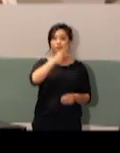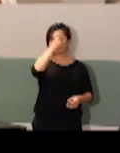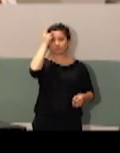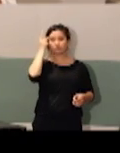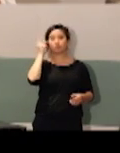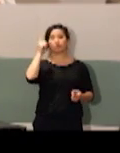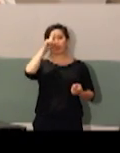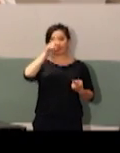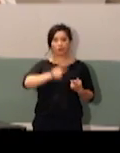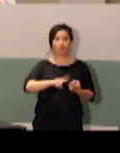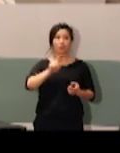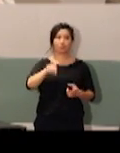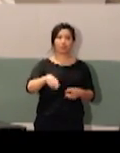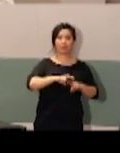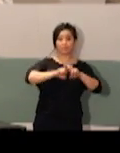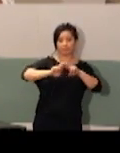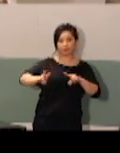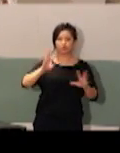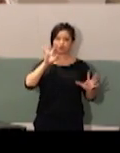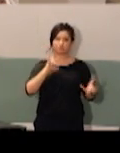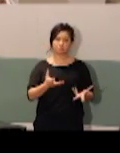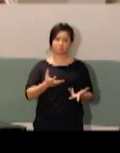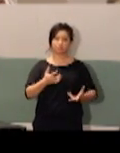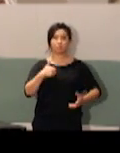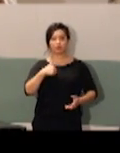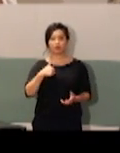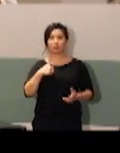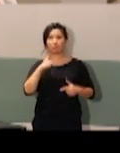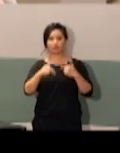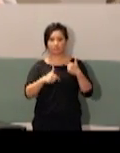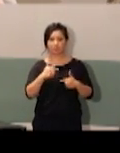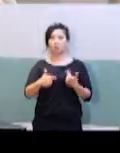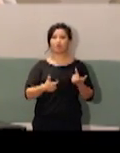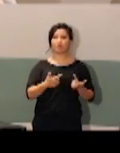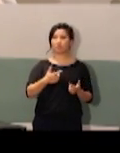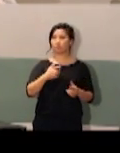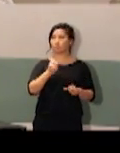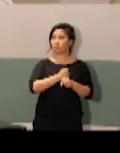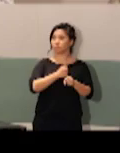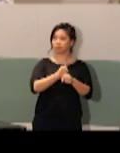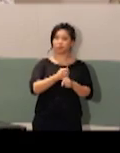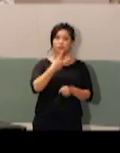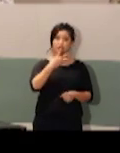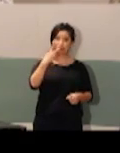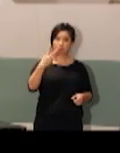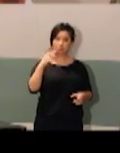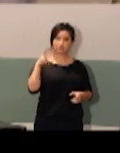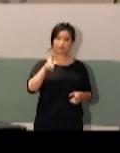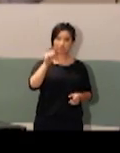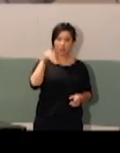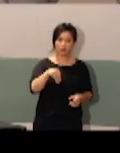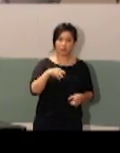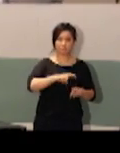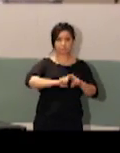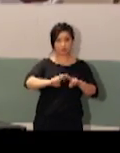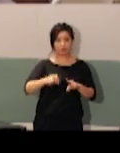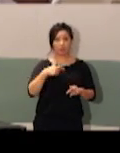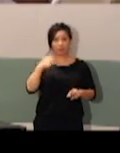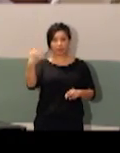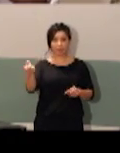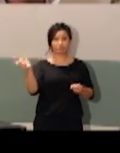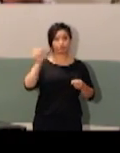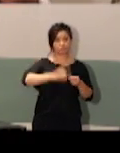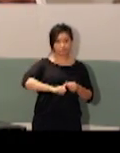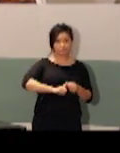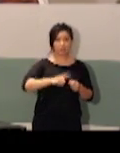secretário de obras do governador Roriz em 90, construí os primeiros 32 quilômetros do metrô. Quando voltei governador, o metrô estava parado na Praça